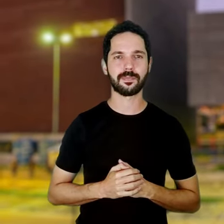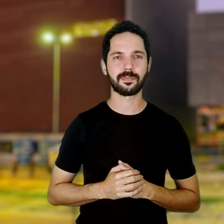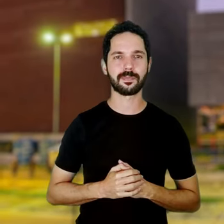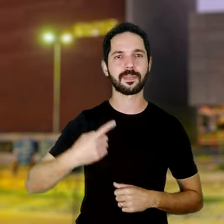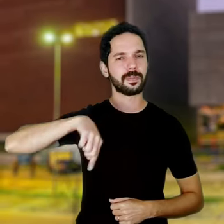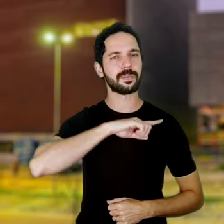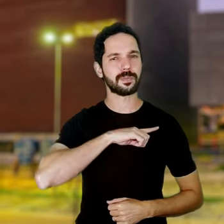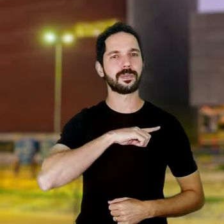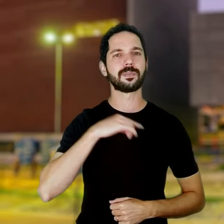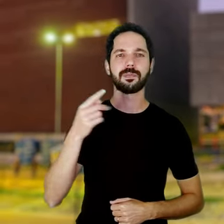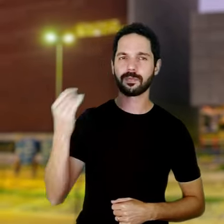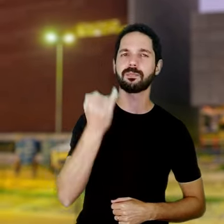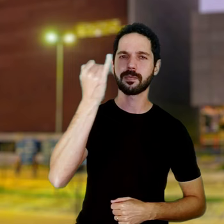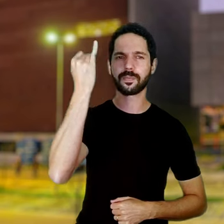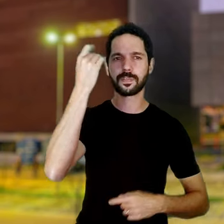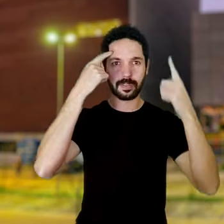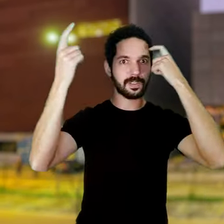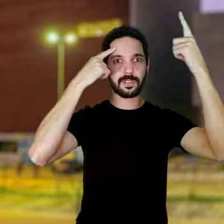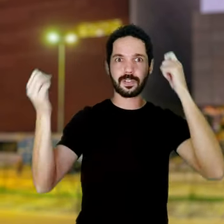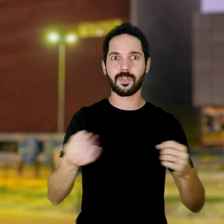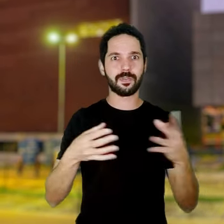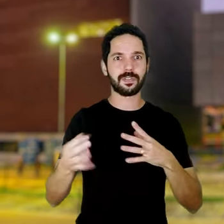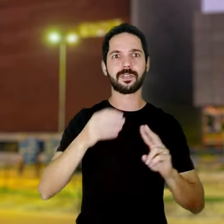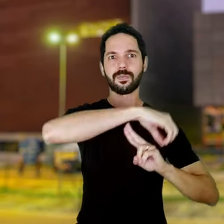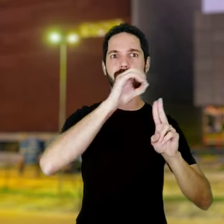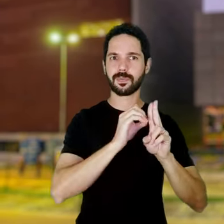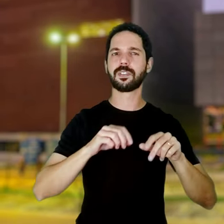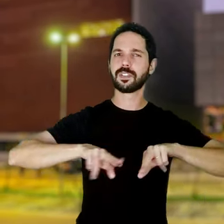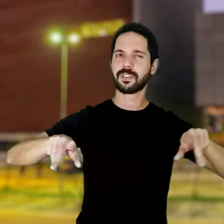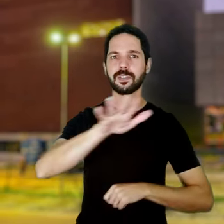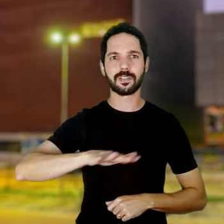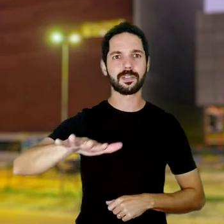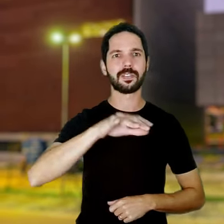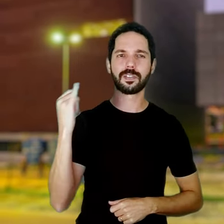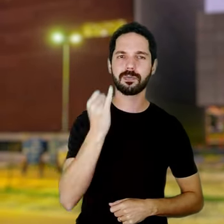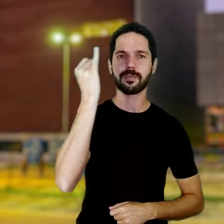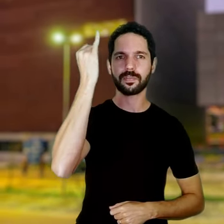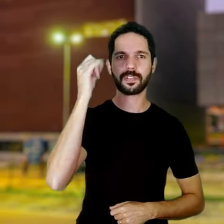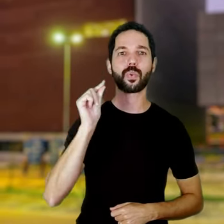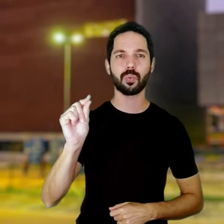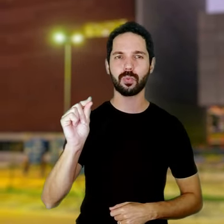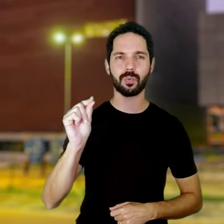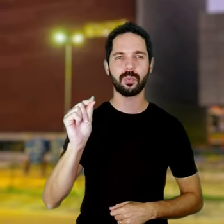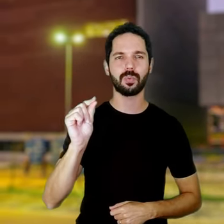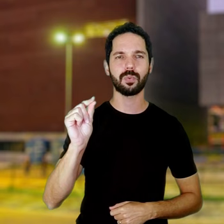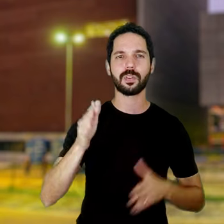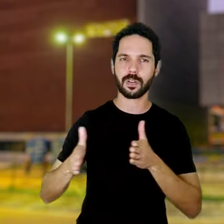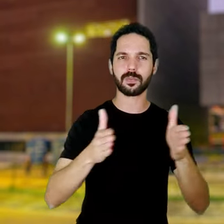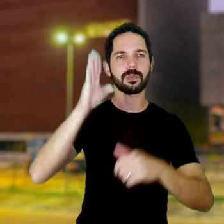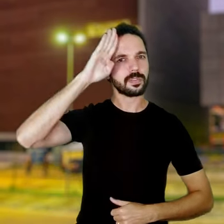estudante. Ressaltamos que a UFBC é inovadora em diversos aspectos, sendo um dos mais importantes é que